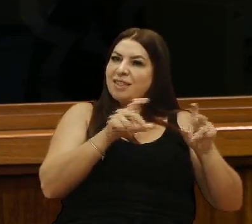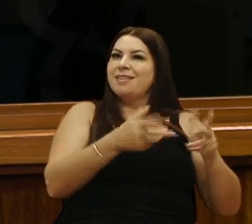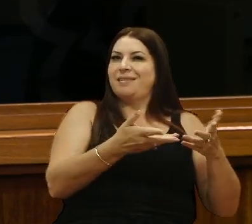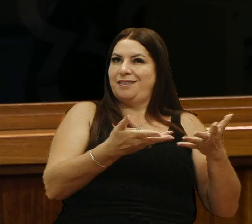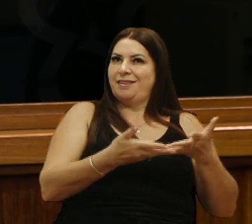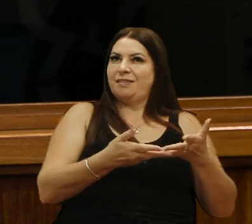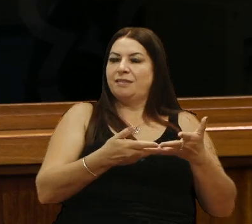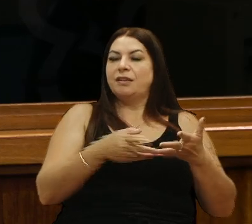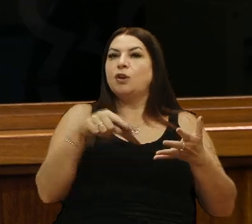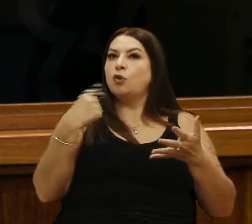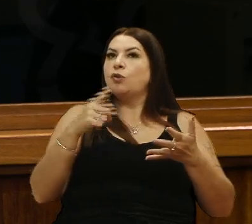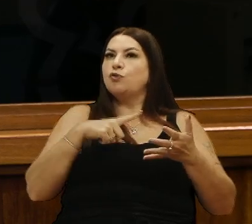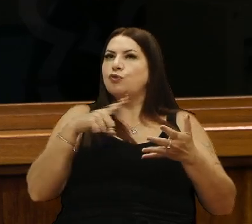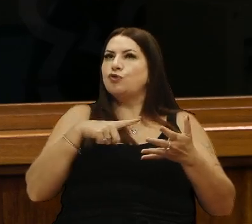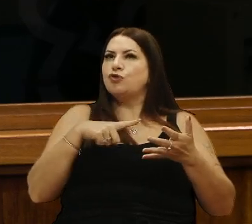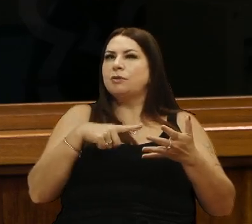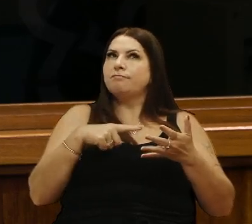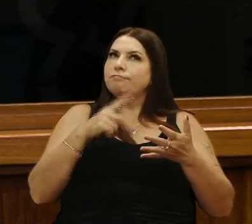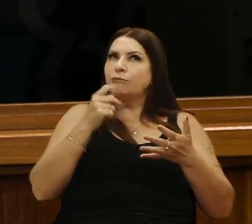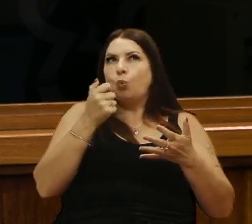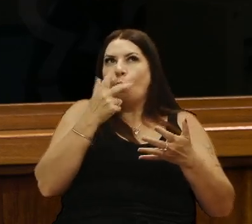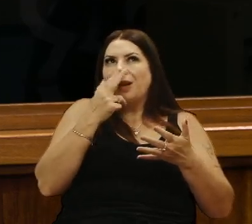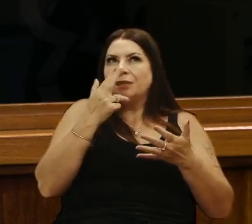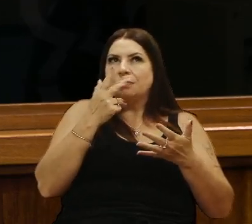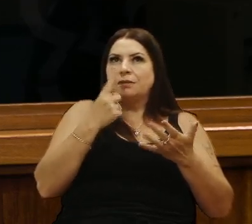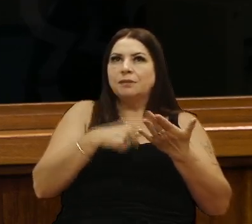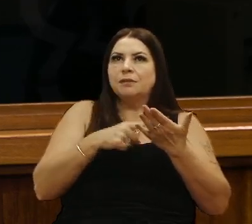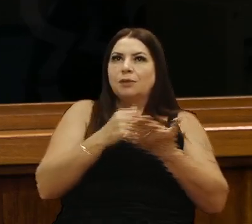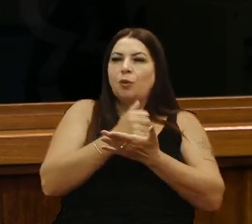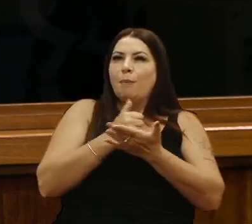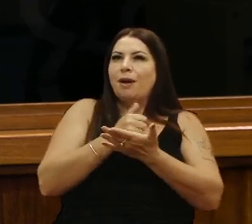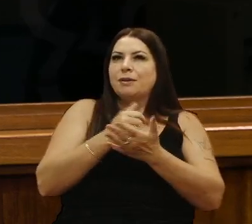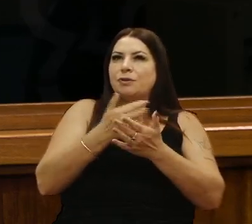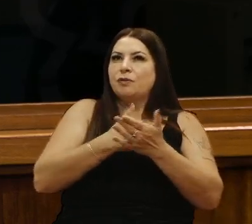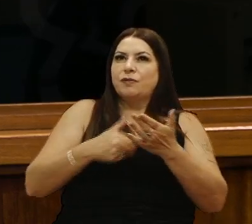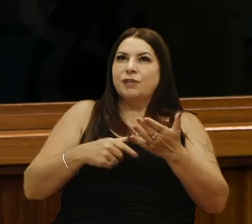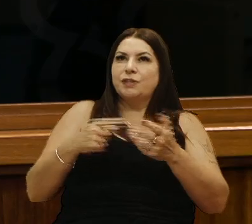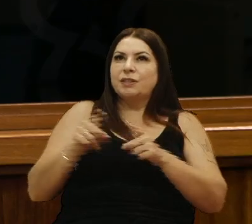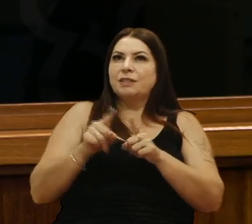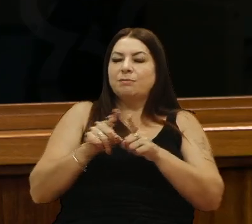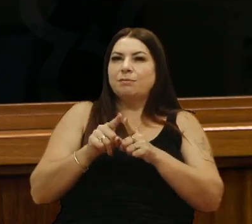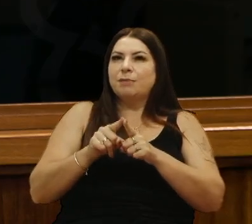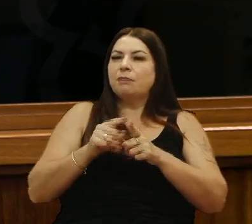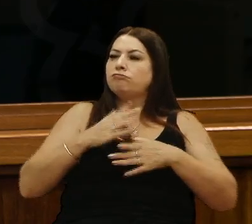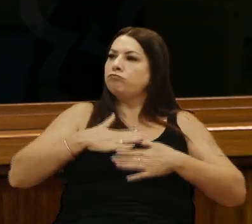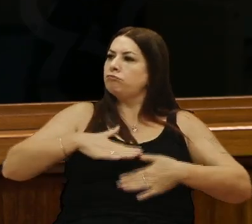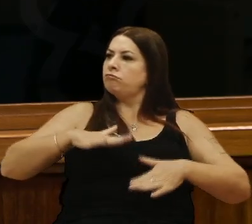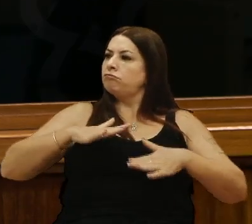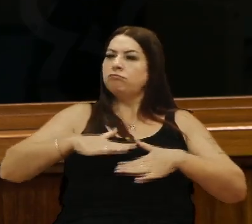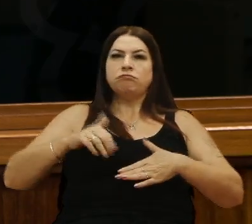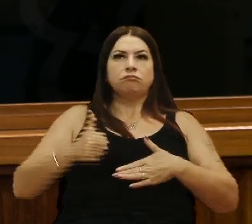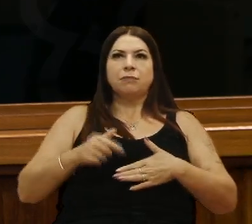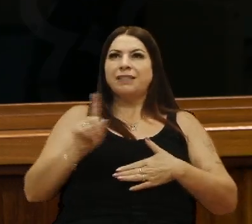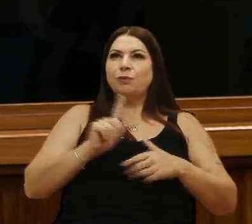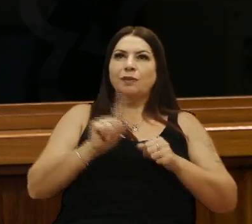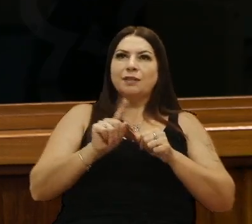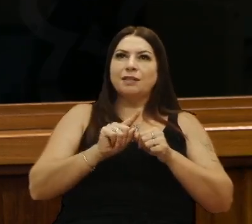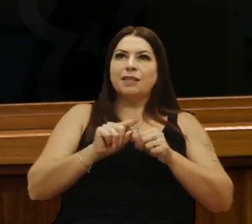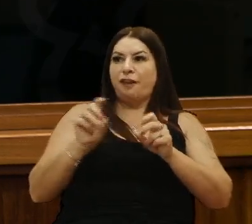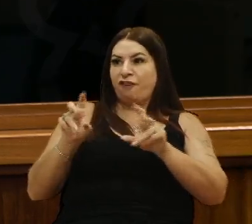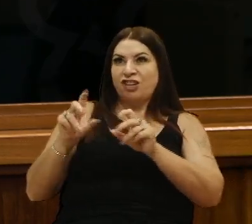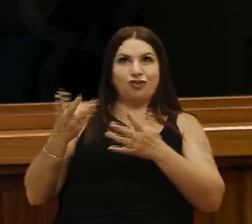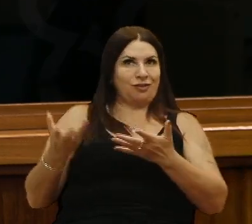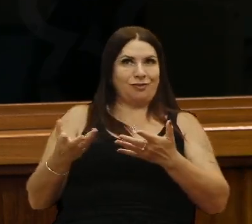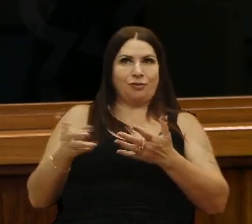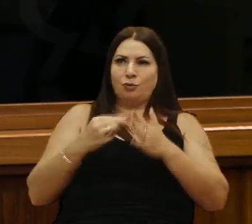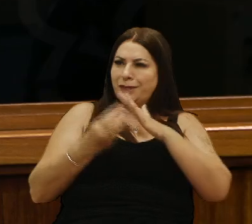E nós tínhamos quase que era um acordo, inclusive a base do governo, nós estávamos tranquilos que não seria privatizado, que não